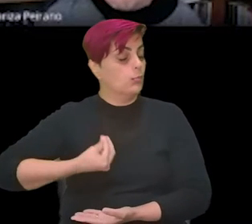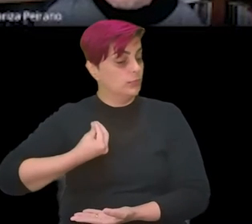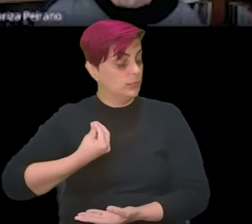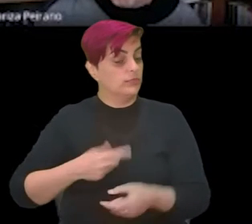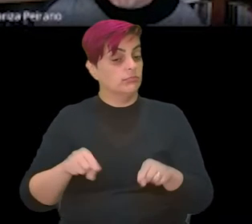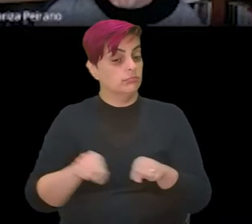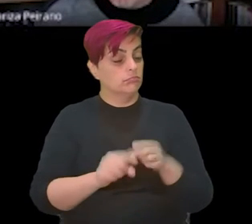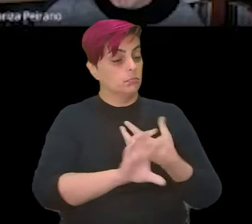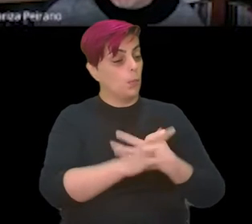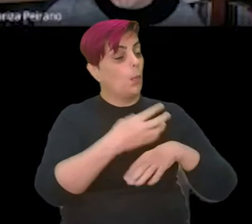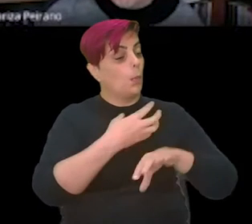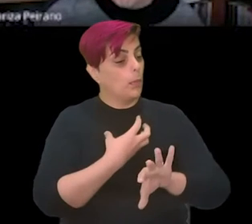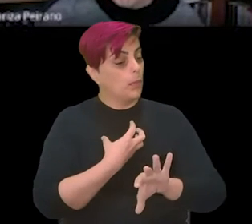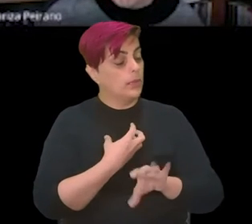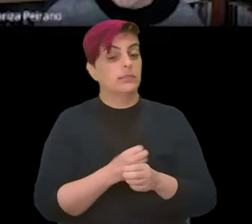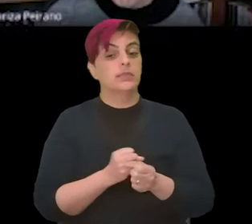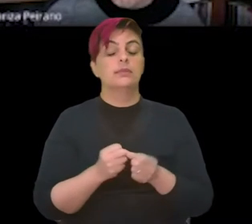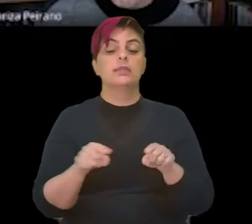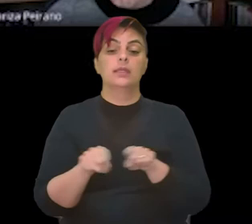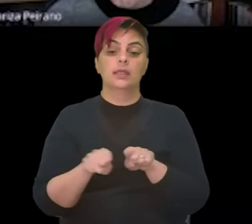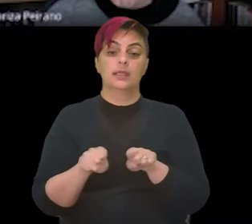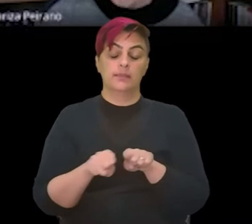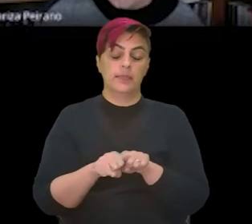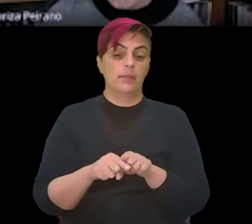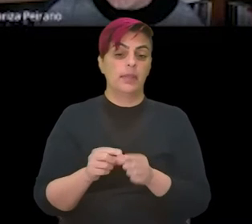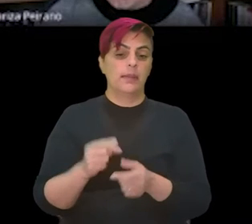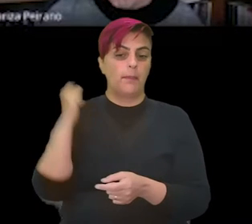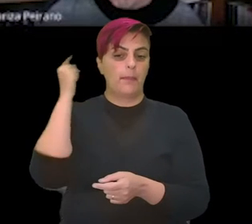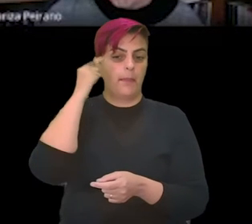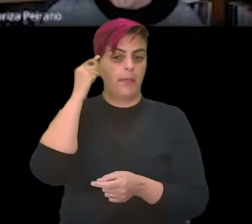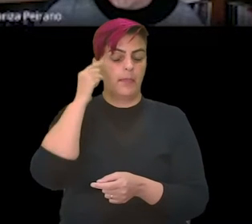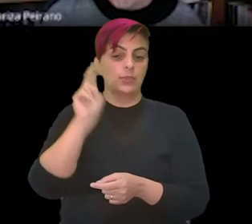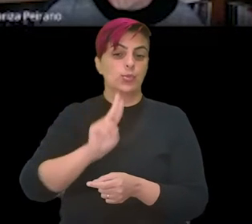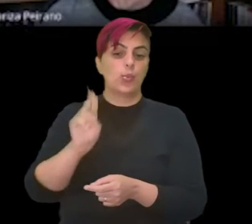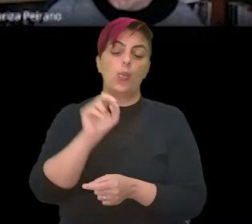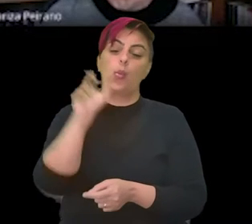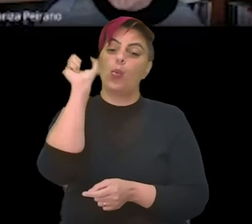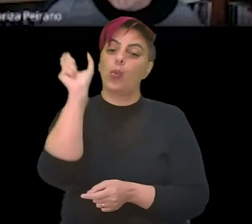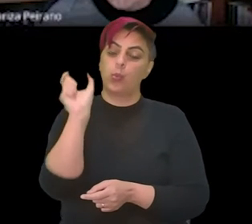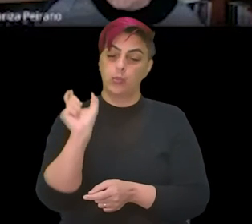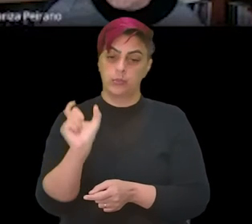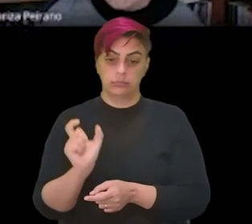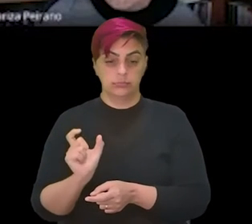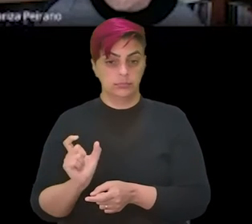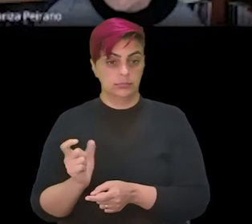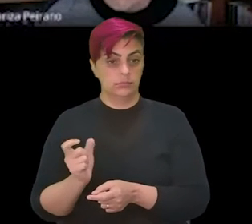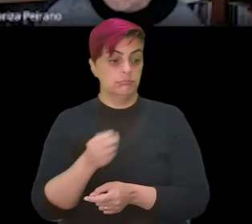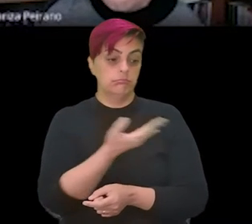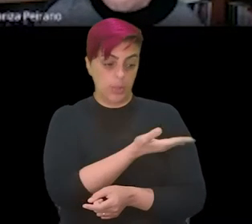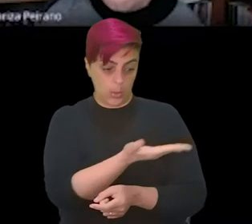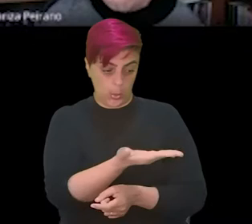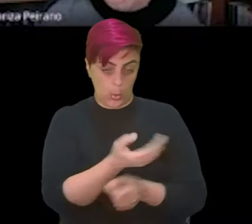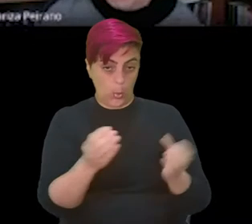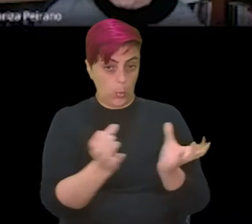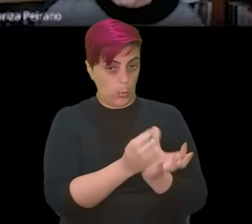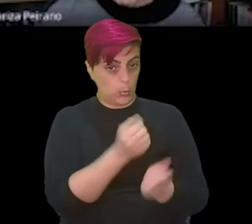tato. E quinto, considerar o emprego de termos nativos quando não se reconhecesse uma categoria